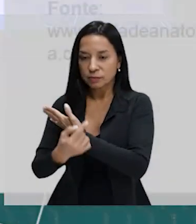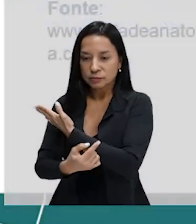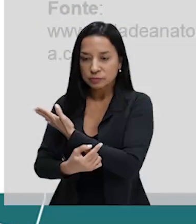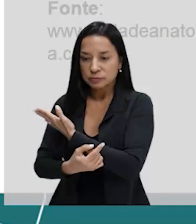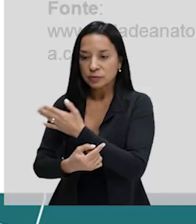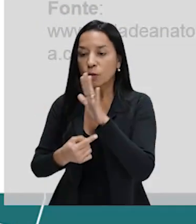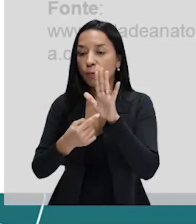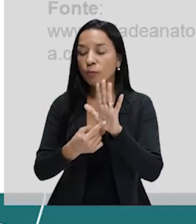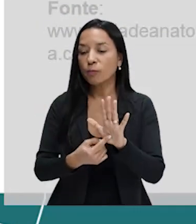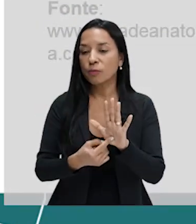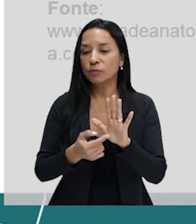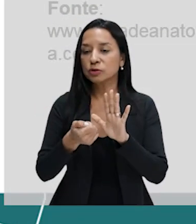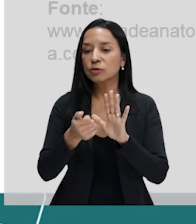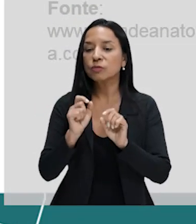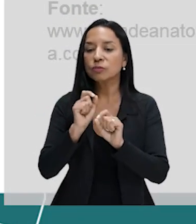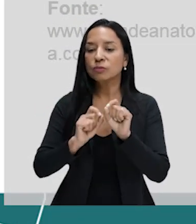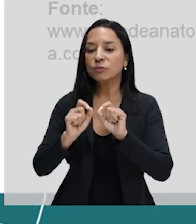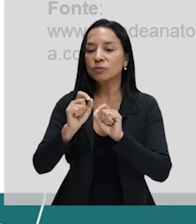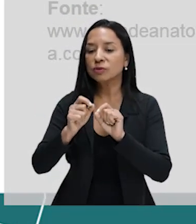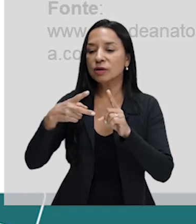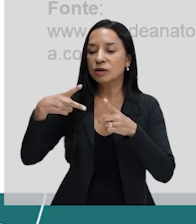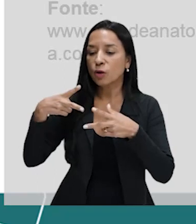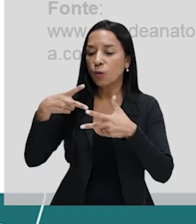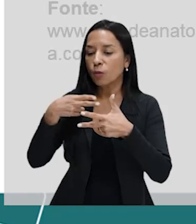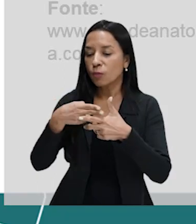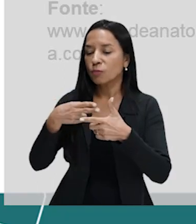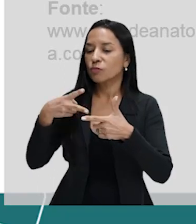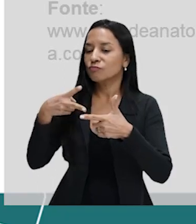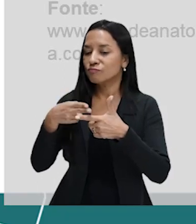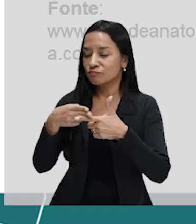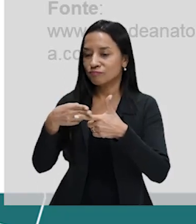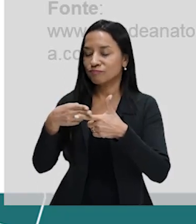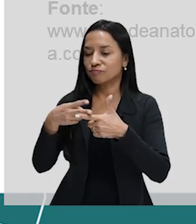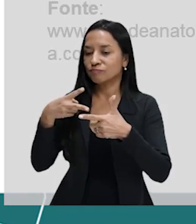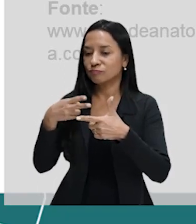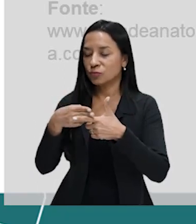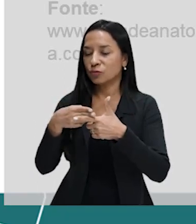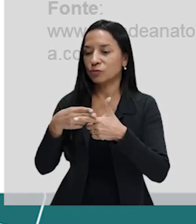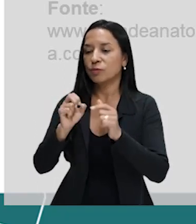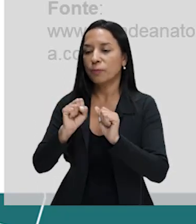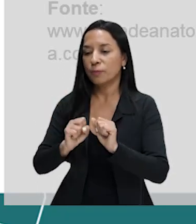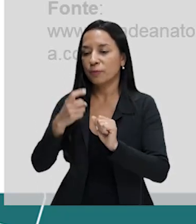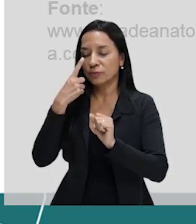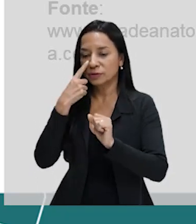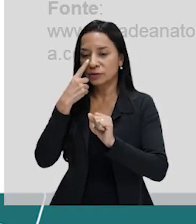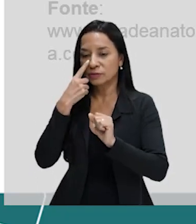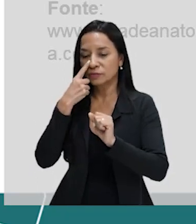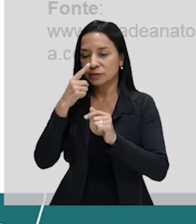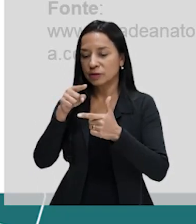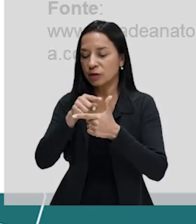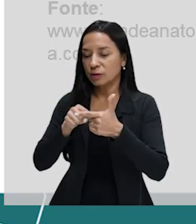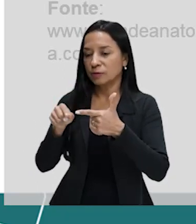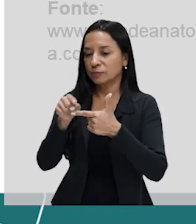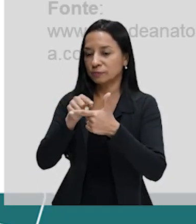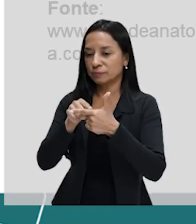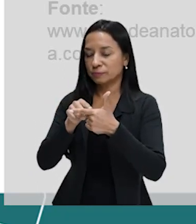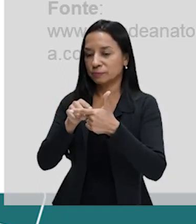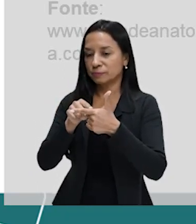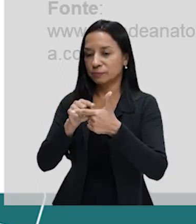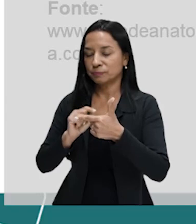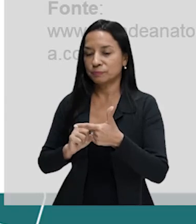mostra um pouco aqui, pessoal, de um corte transversal, para que a gente possa analisar os corpos cavernosos e